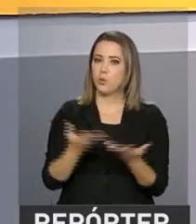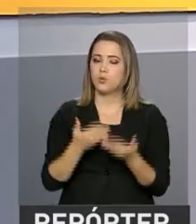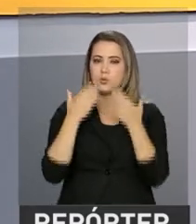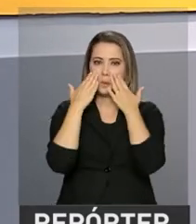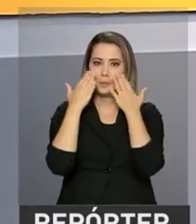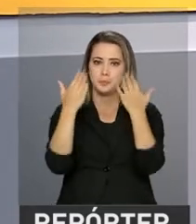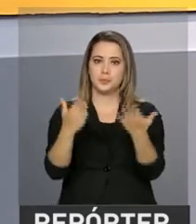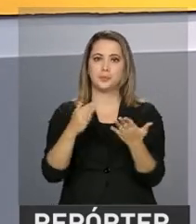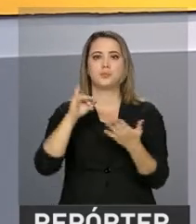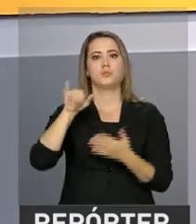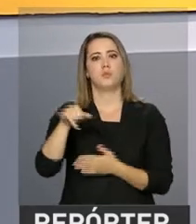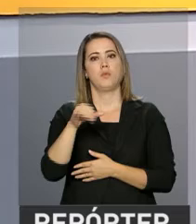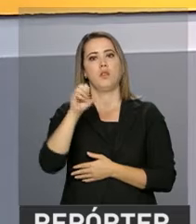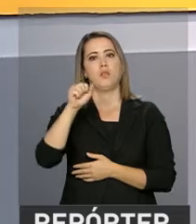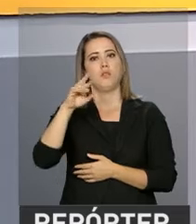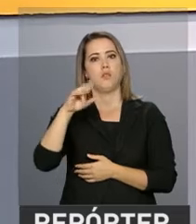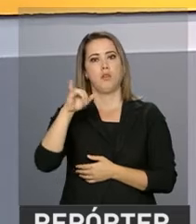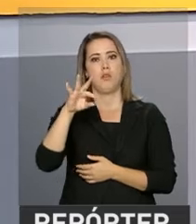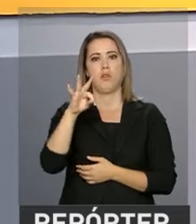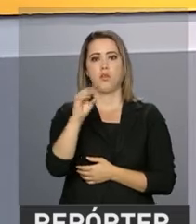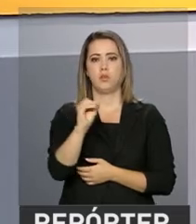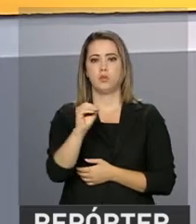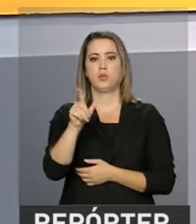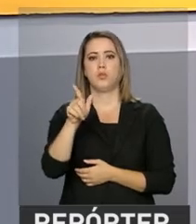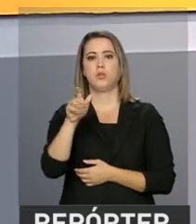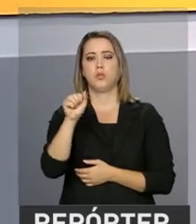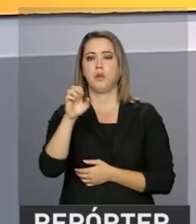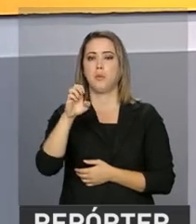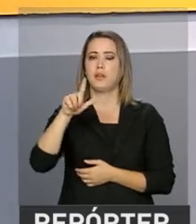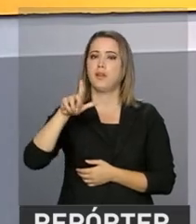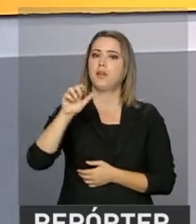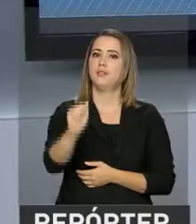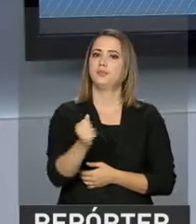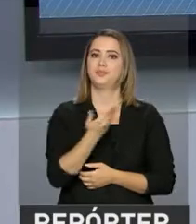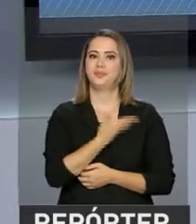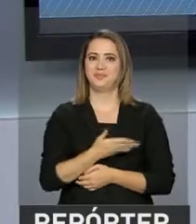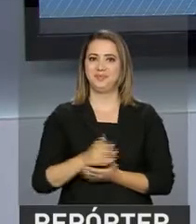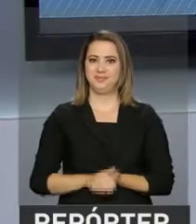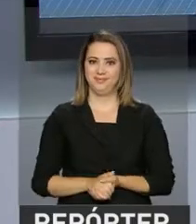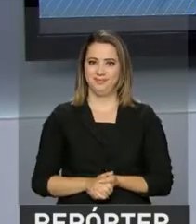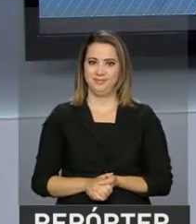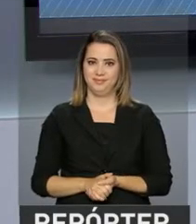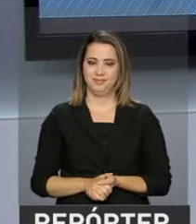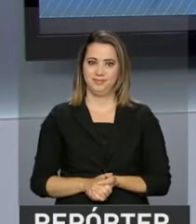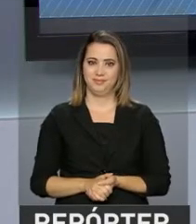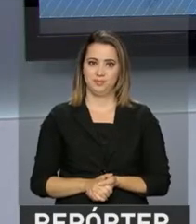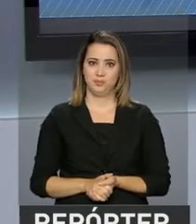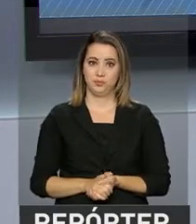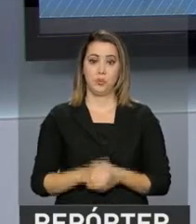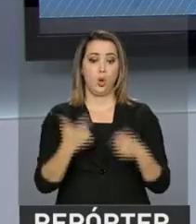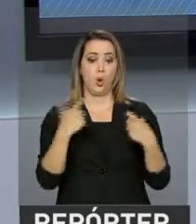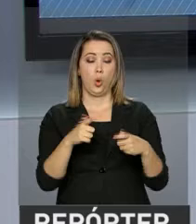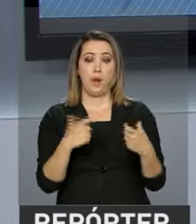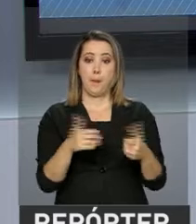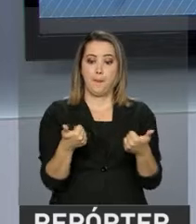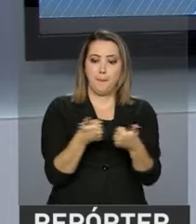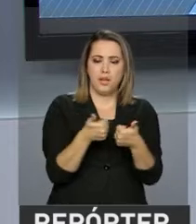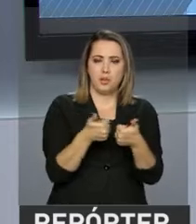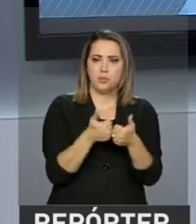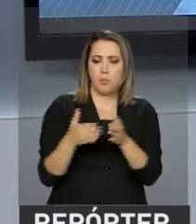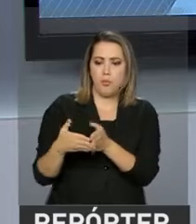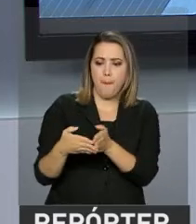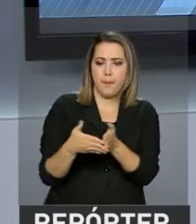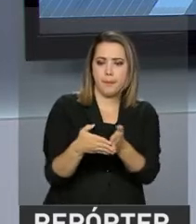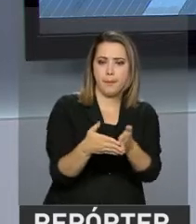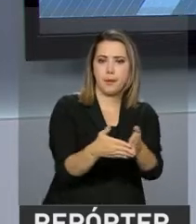sendo apresentada pelos jornalistas airton medeiros e gabriella mendes cais do valongo é declarado patrimônio mundial